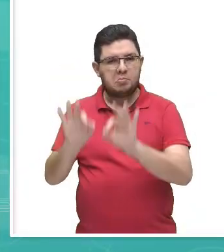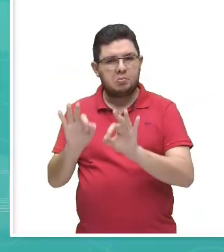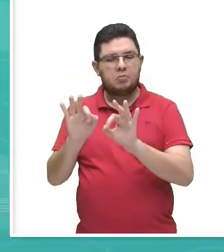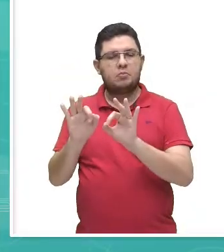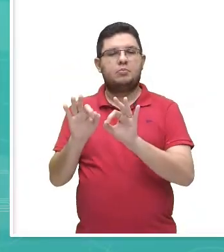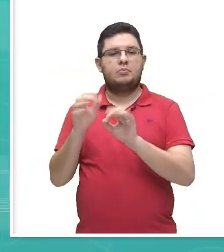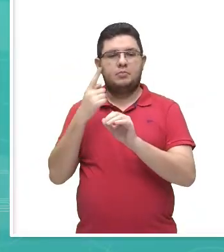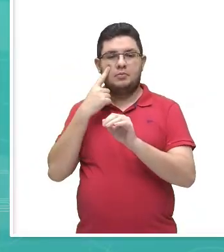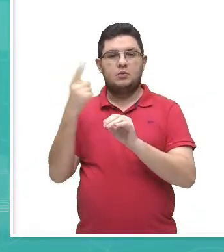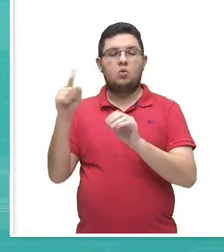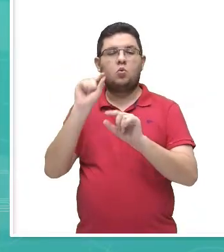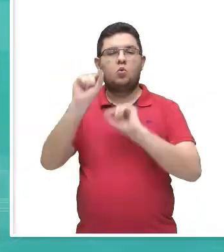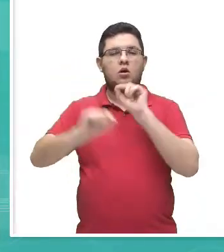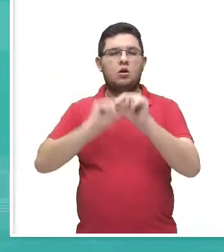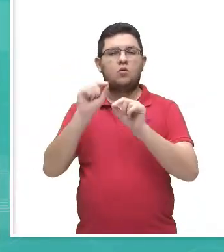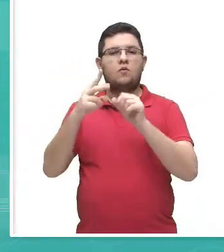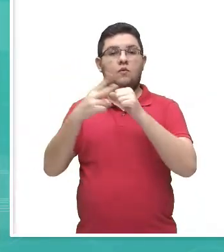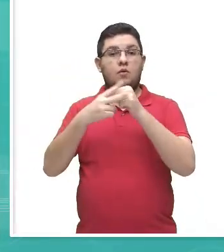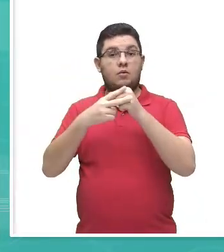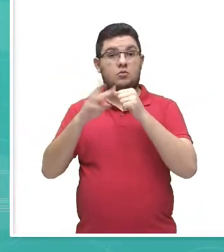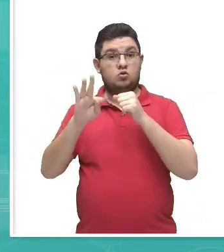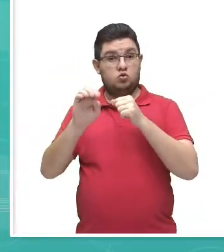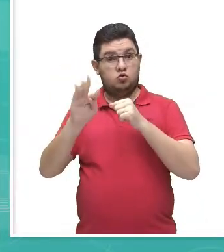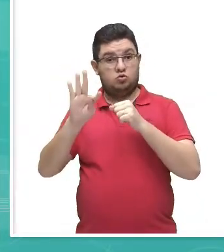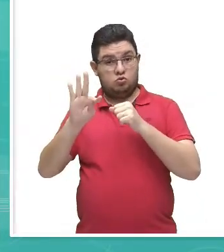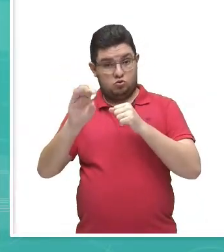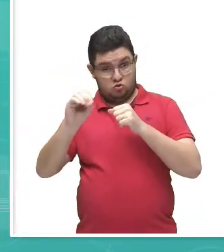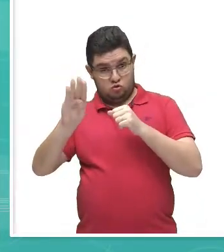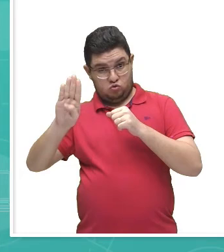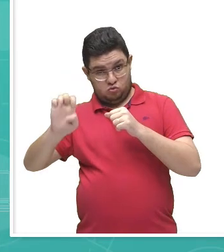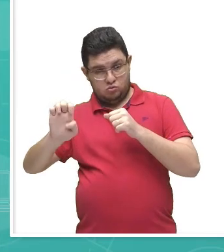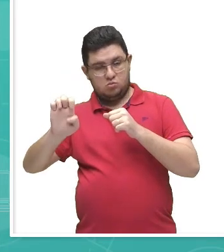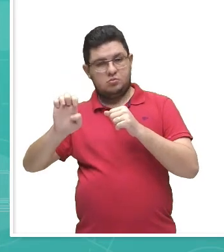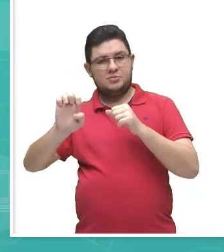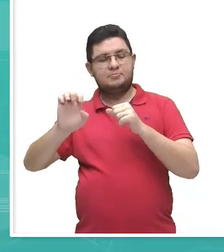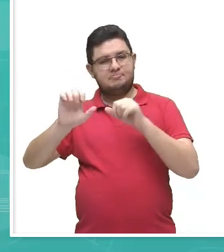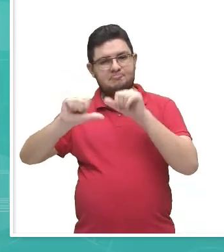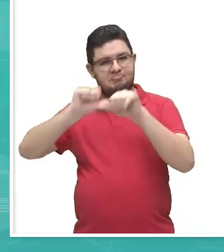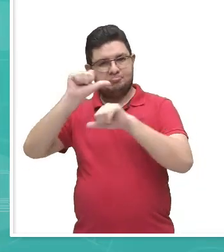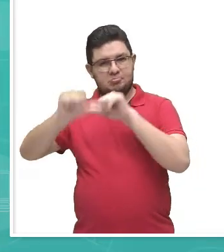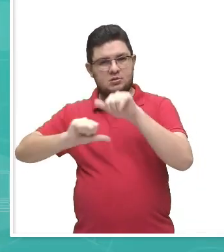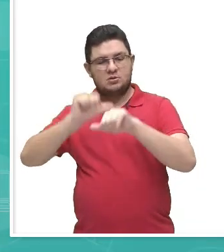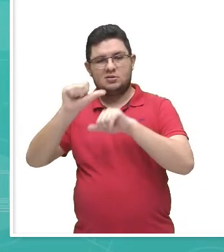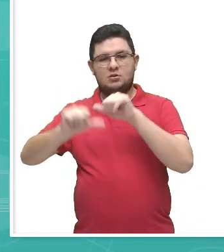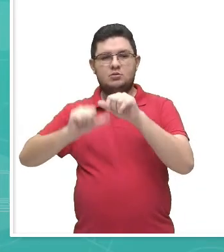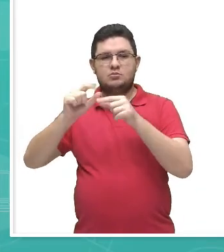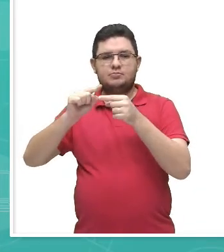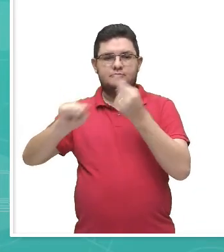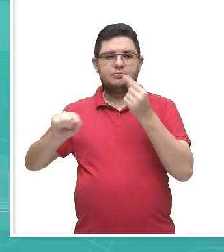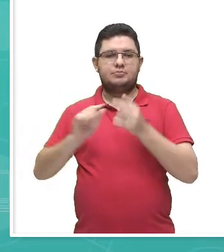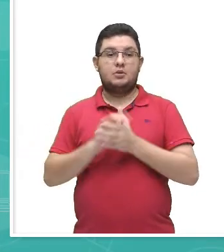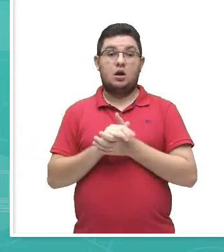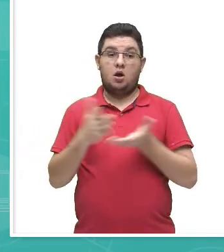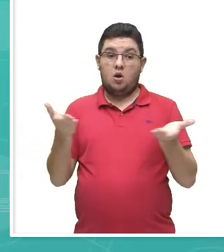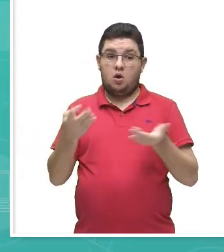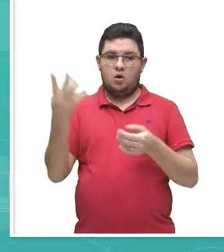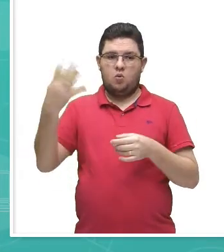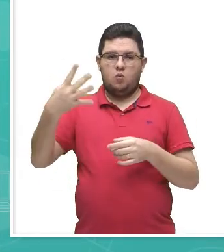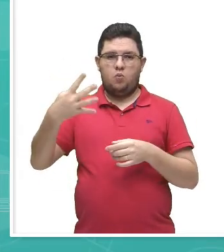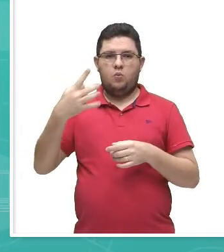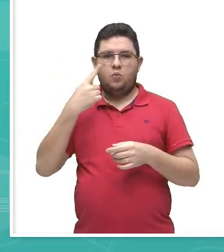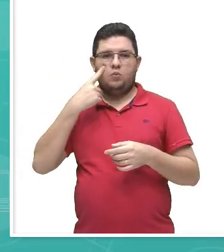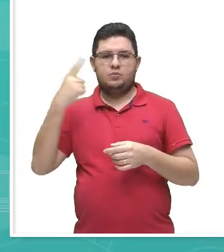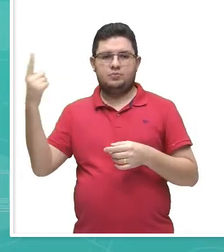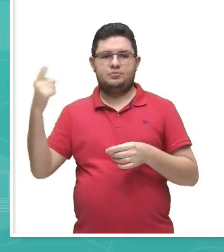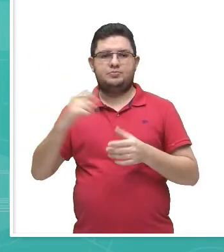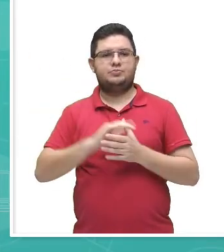verbo to be. Deveria ter sido is. Ok? Vamos agora, então, para a nossa quarta questão. A nossa